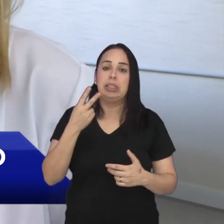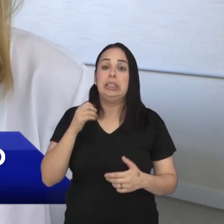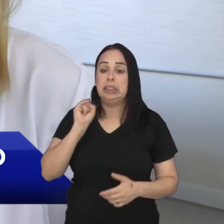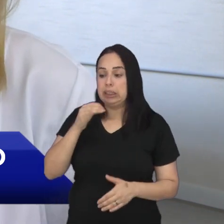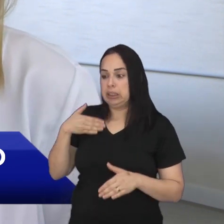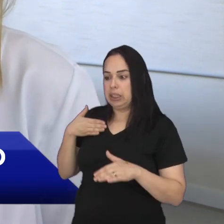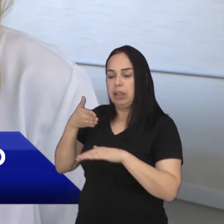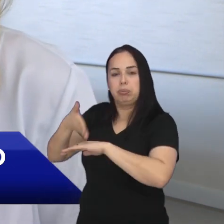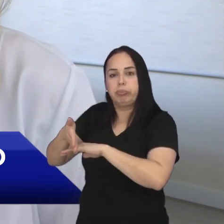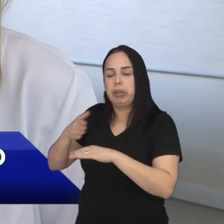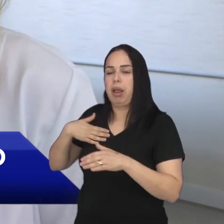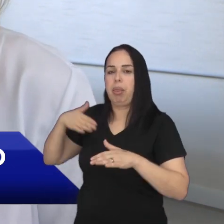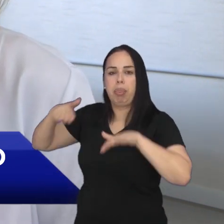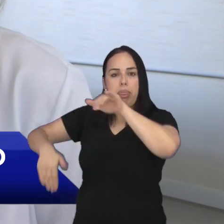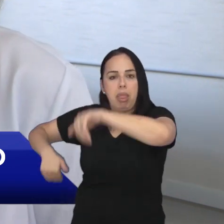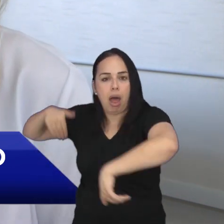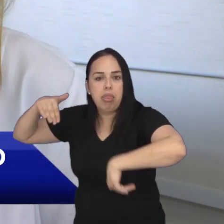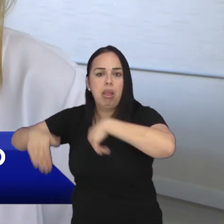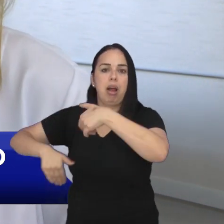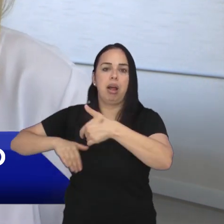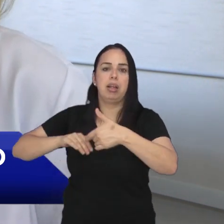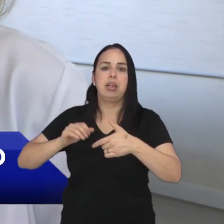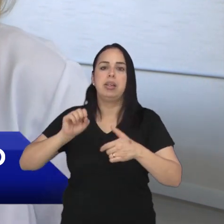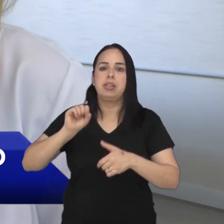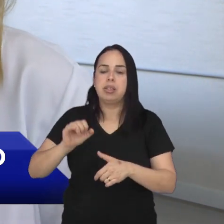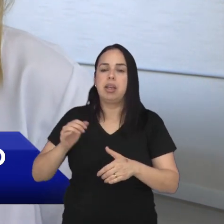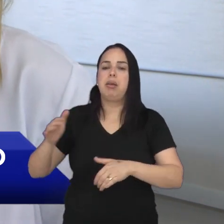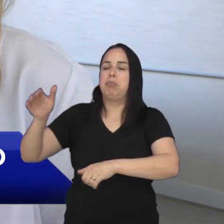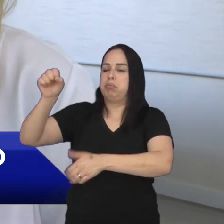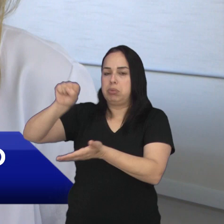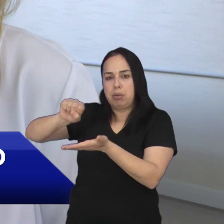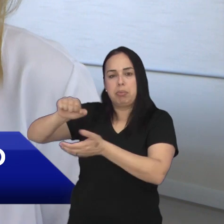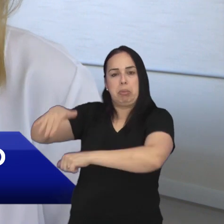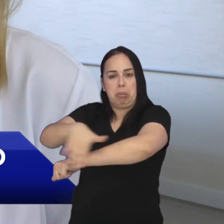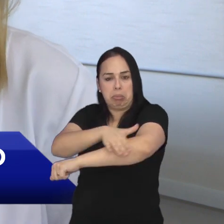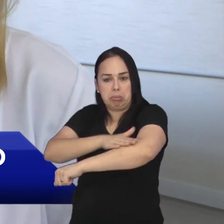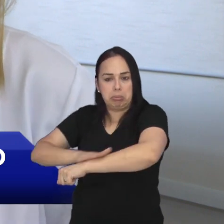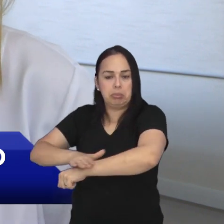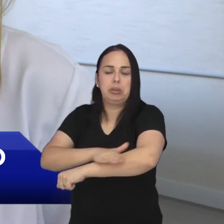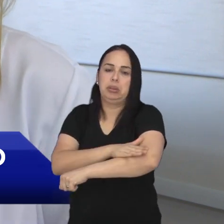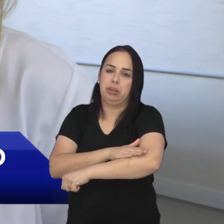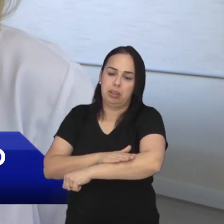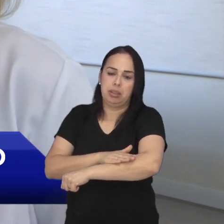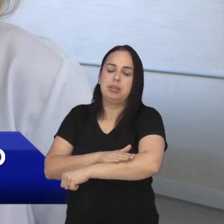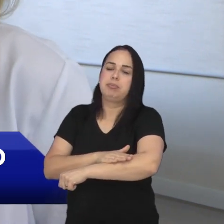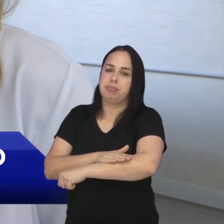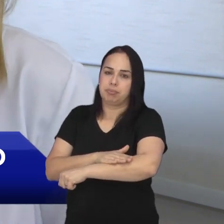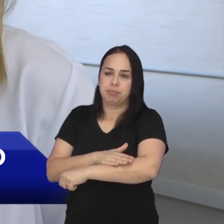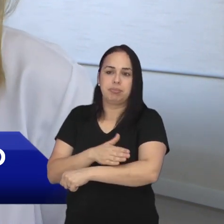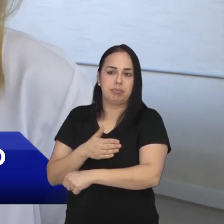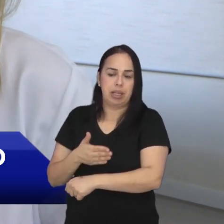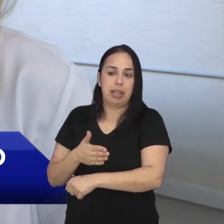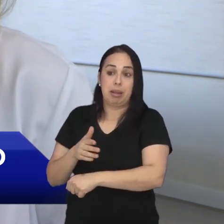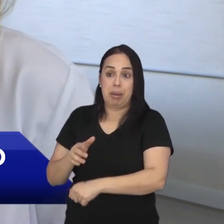Se entrar no mar ou na piscina, se molhar o corpo, reaplicar o filtro.